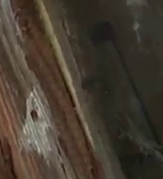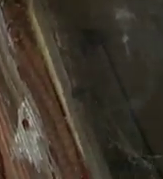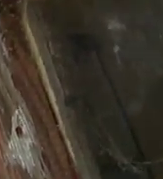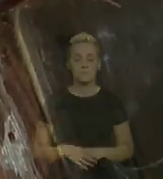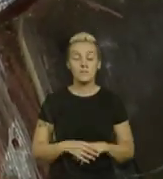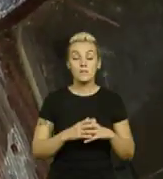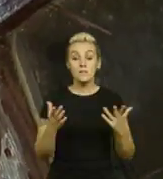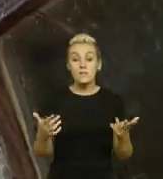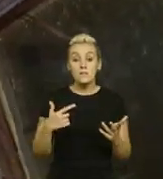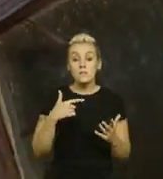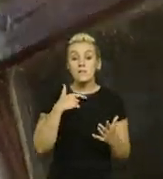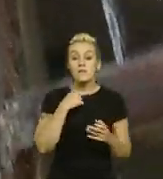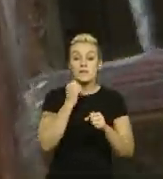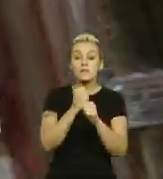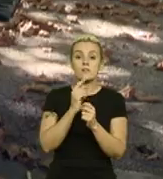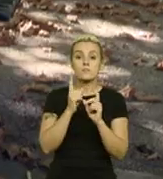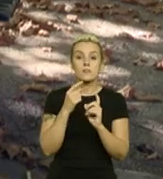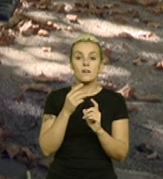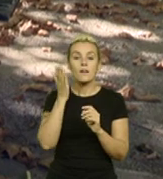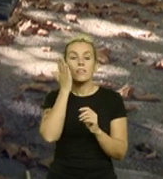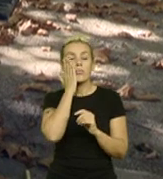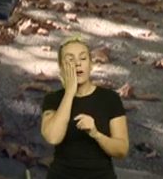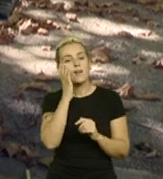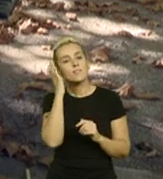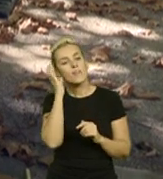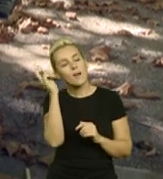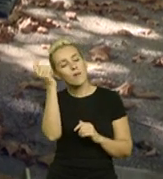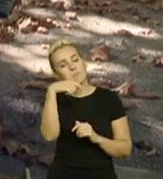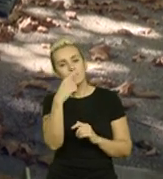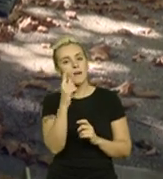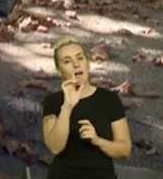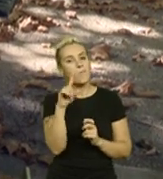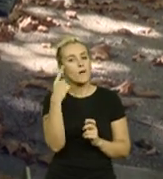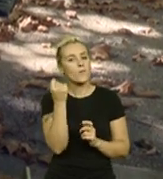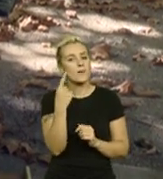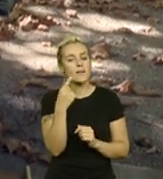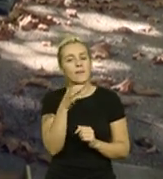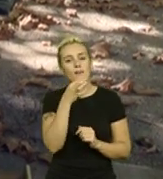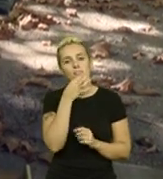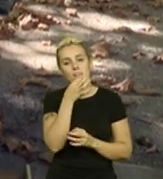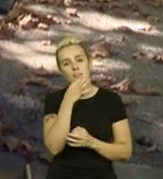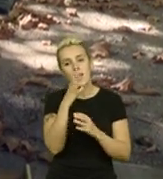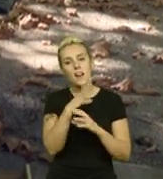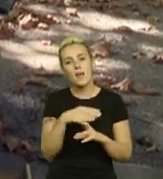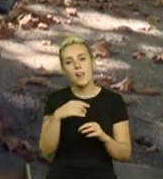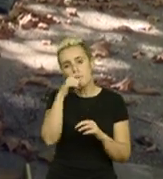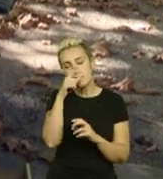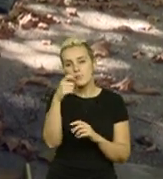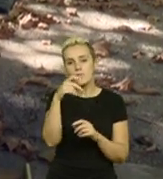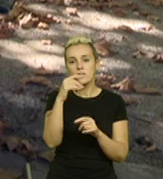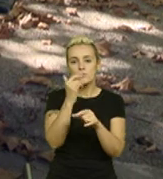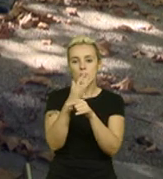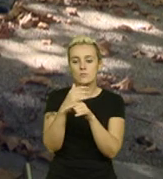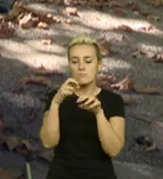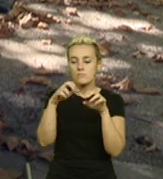e o que é que eu faço minha meta é que não é dormir a sesta mas é aquela coisa certa é que vem falar de mourinho vez com saverin consultor